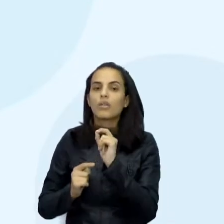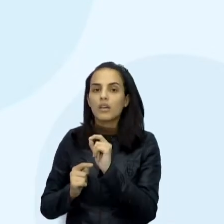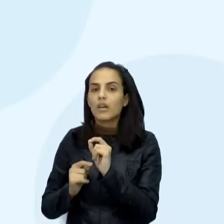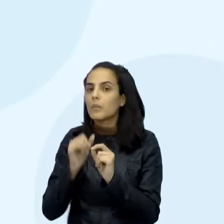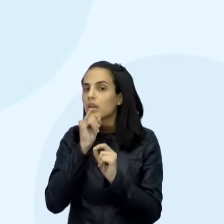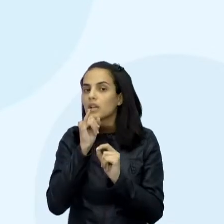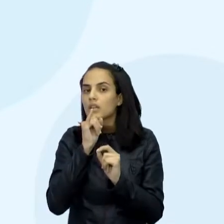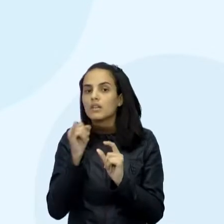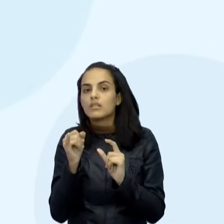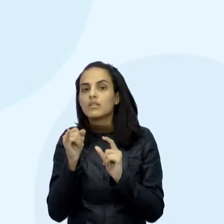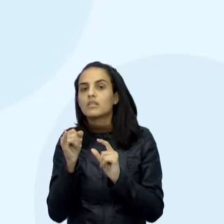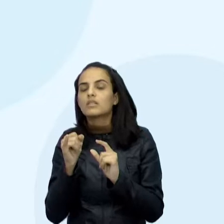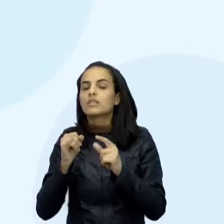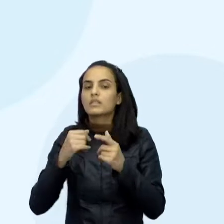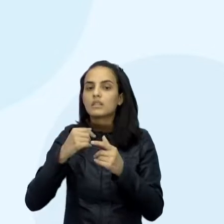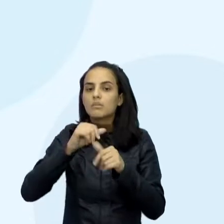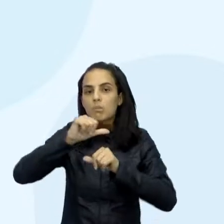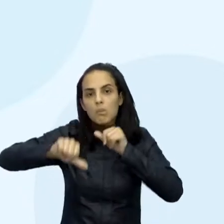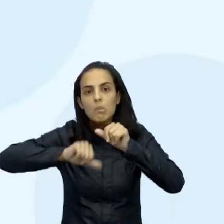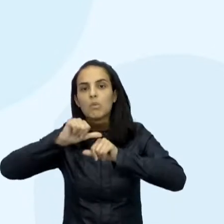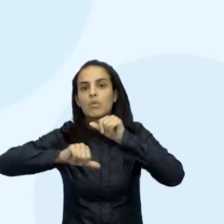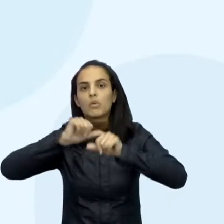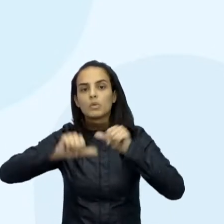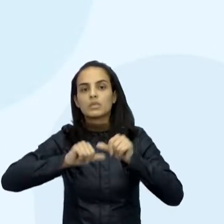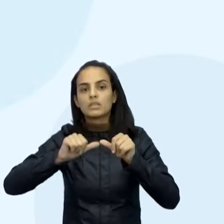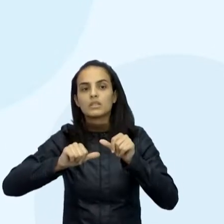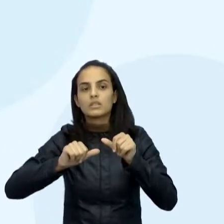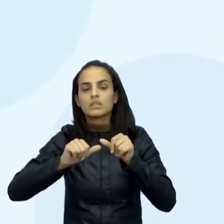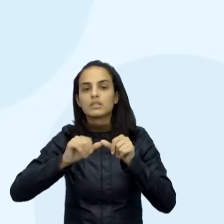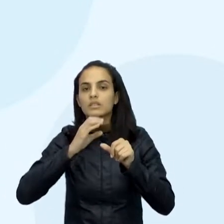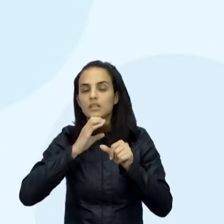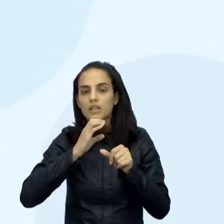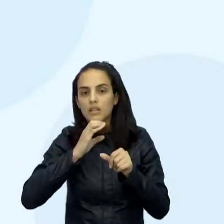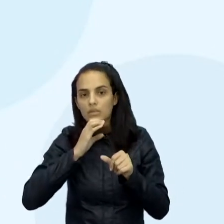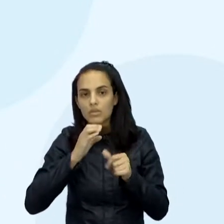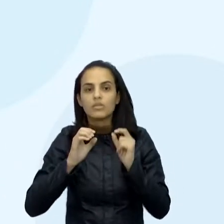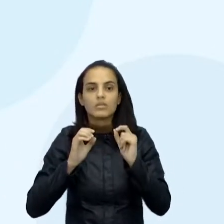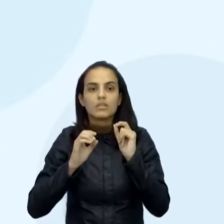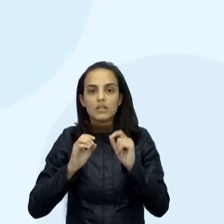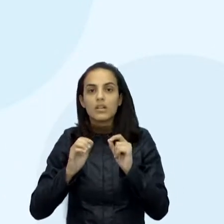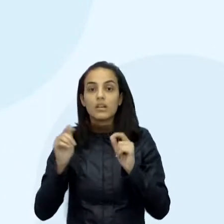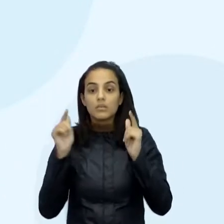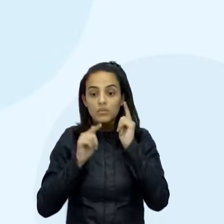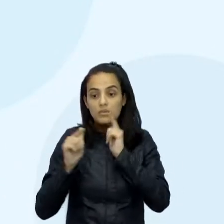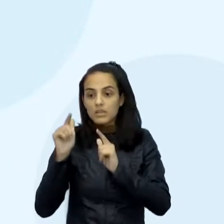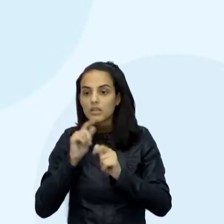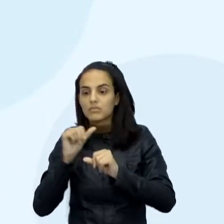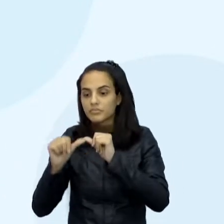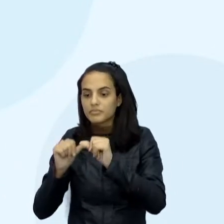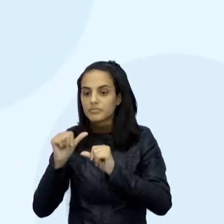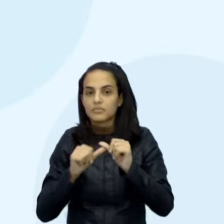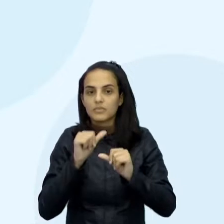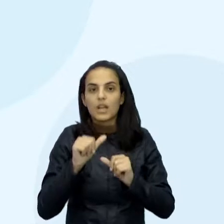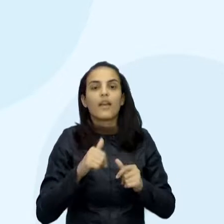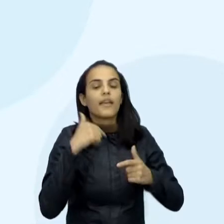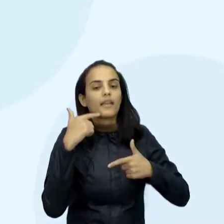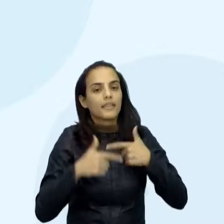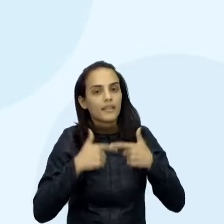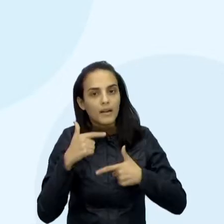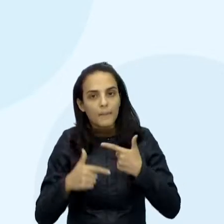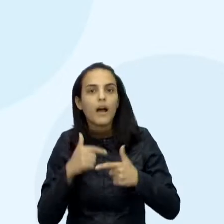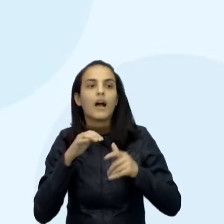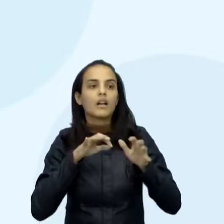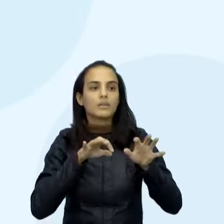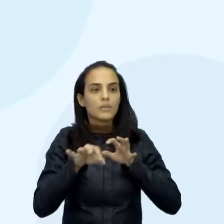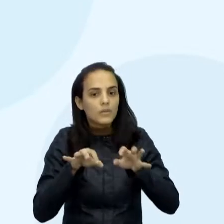de equipamento que converte, né, a térmica de calor, converte essa energia na forma de calor em trabalho, em